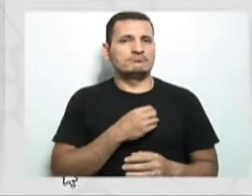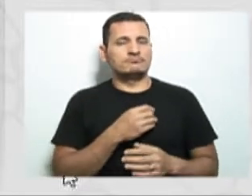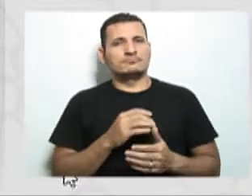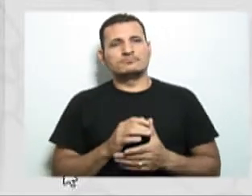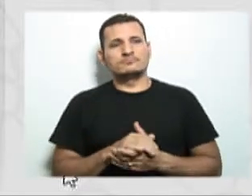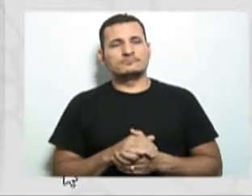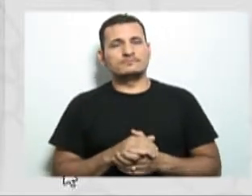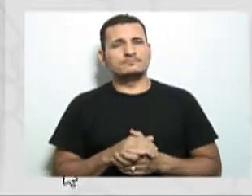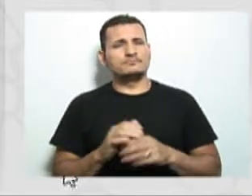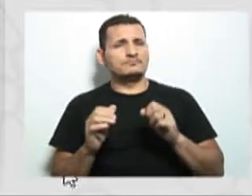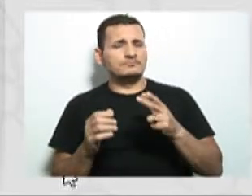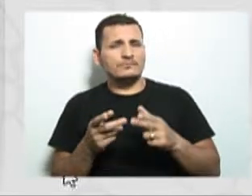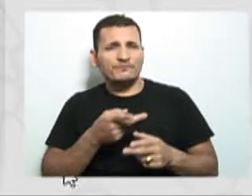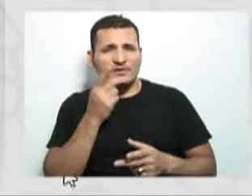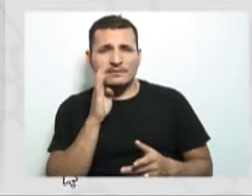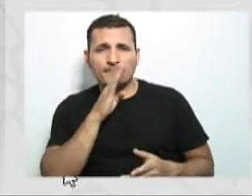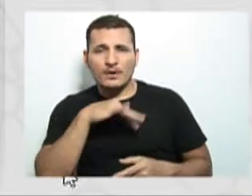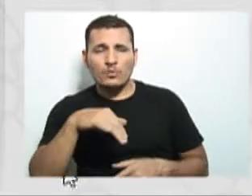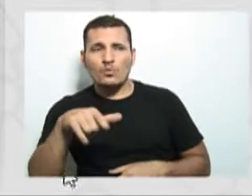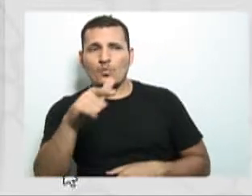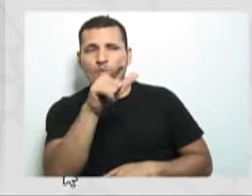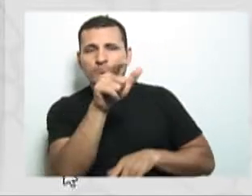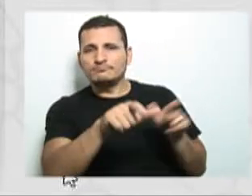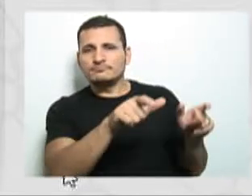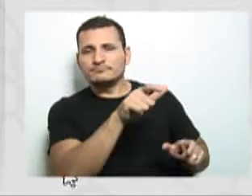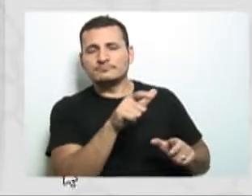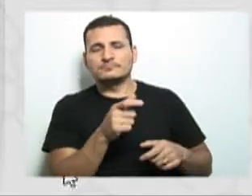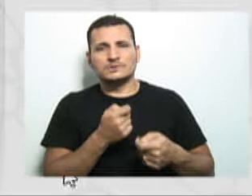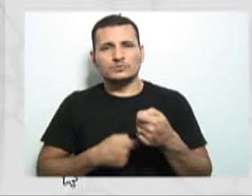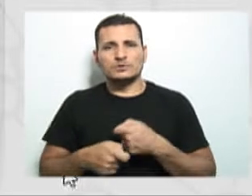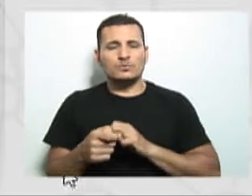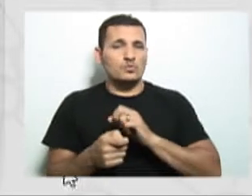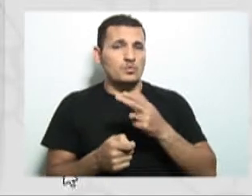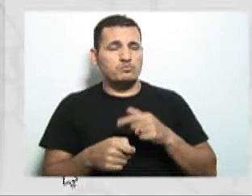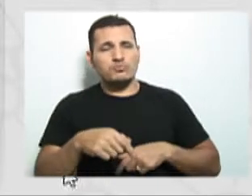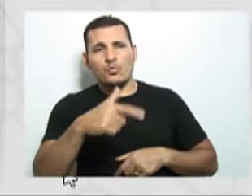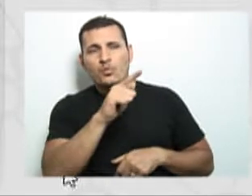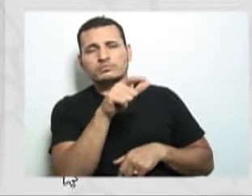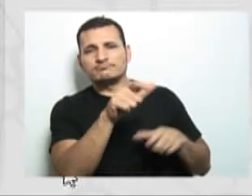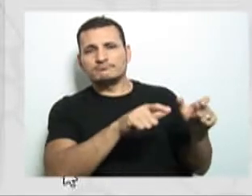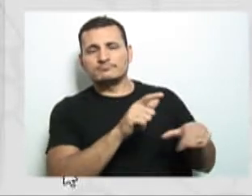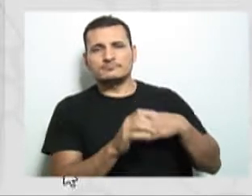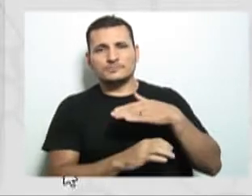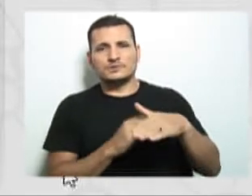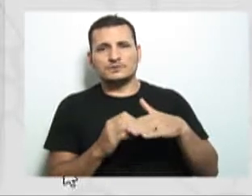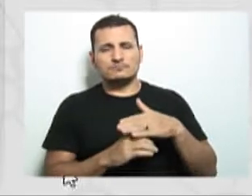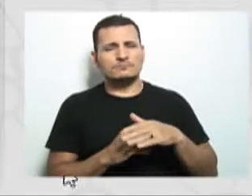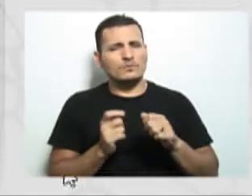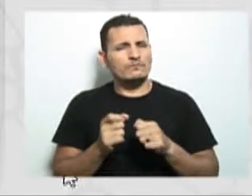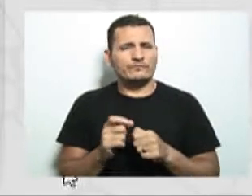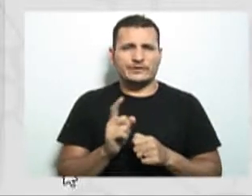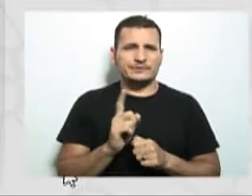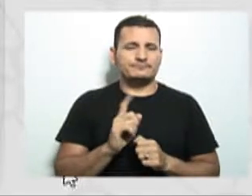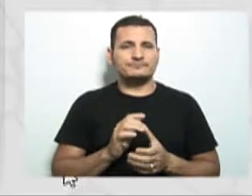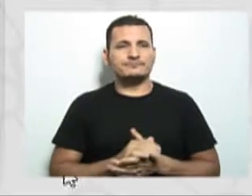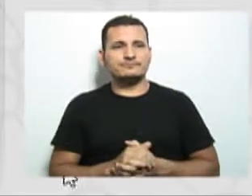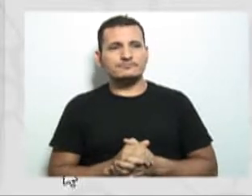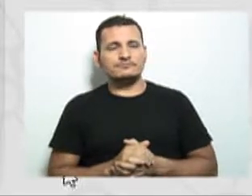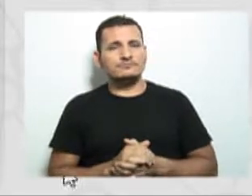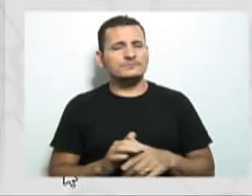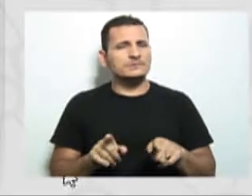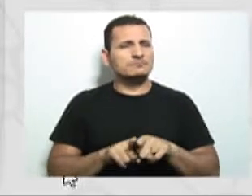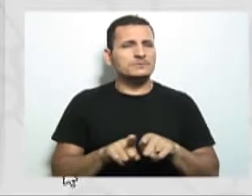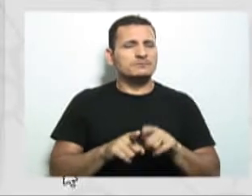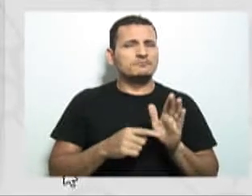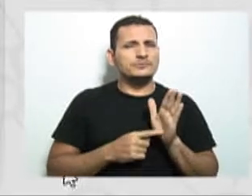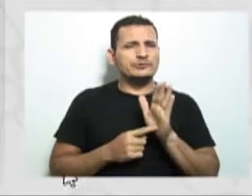Comentar sobre outros negociadores ou empresa. Não faça sua negociação em cima disso, não. Mostrar-se